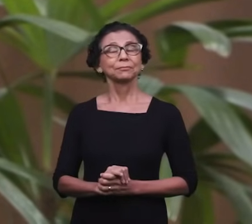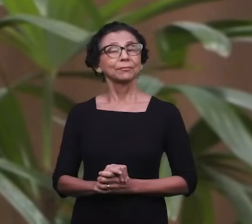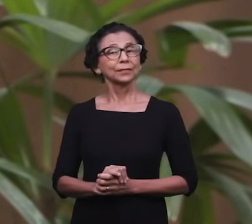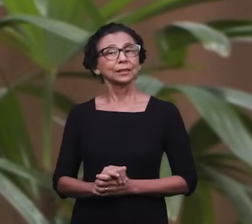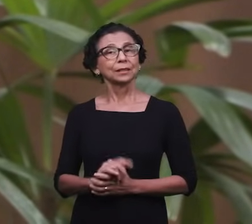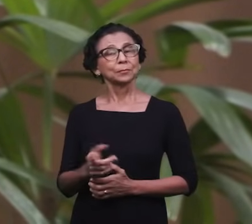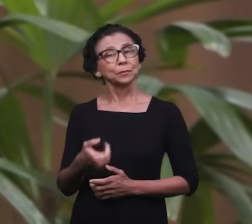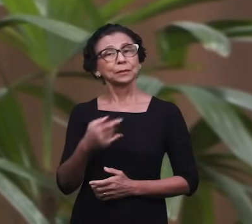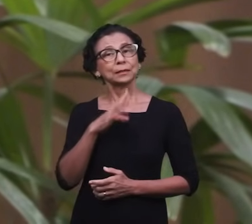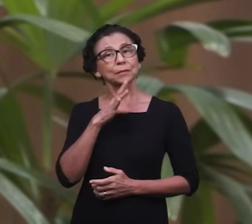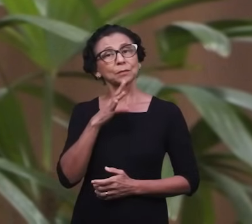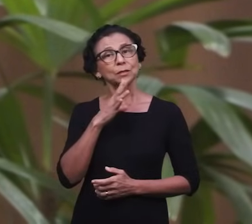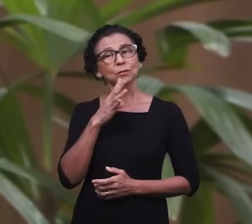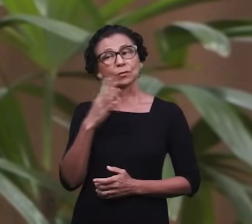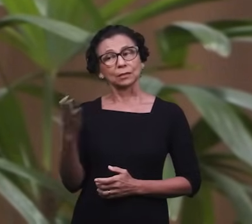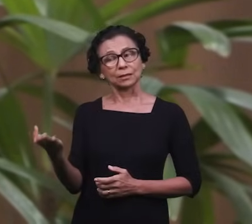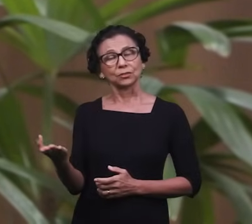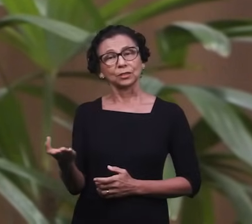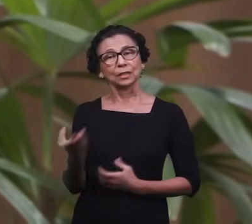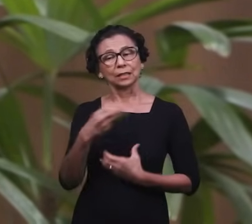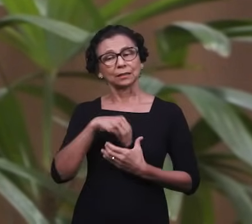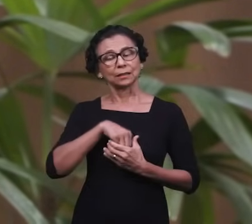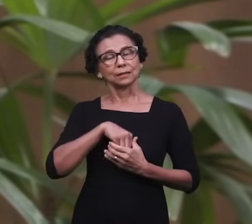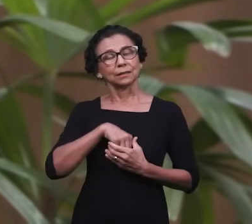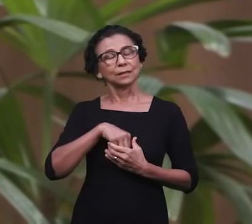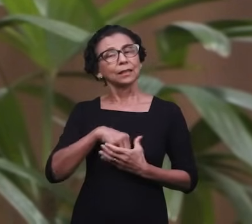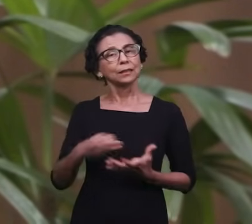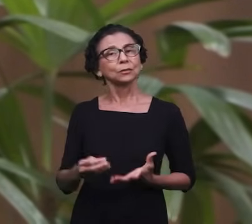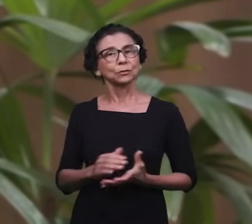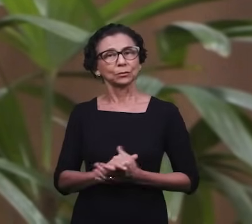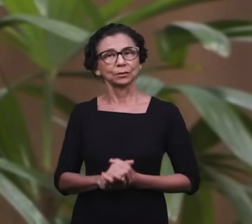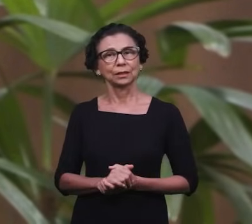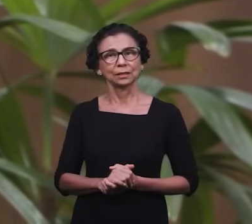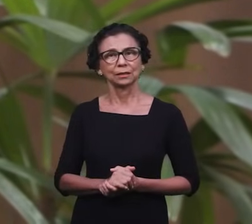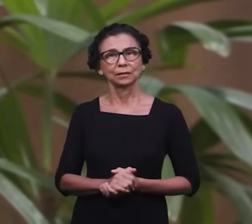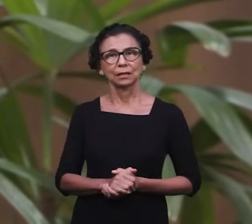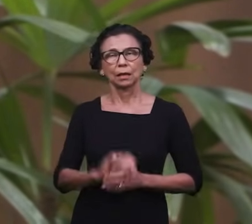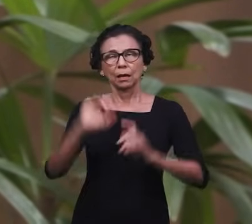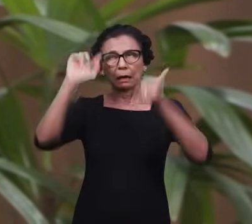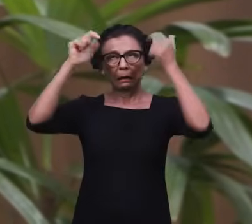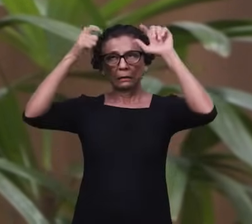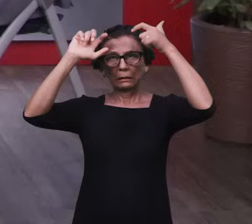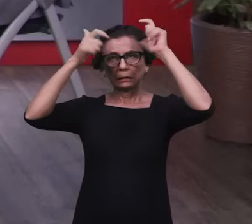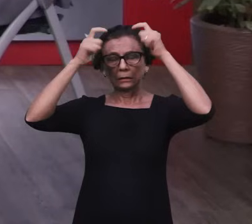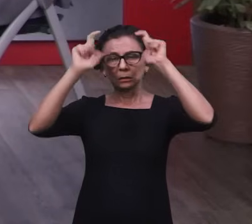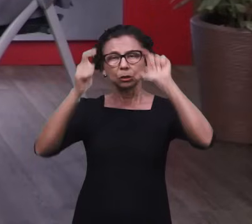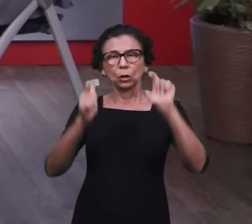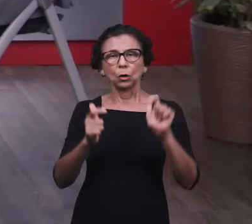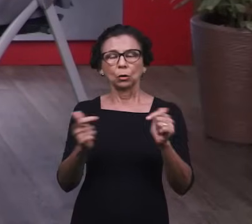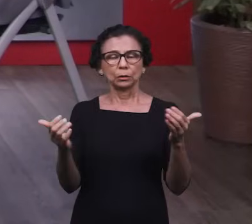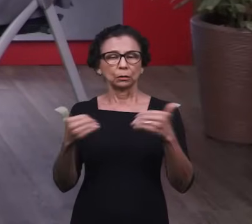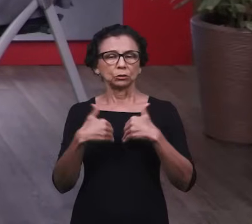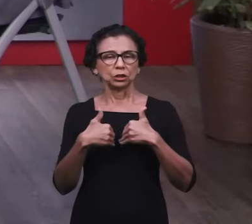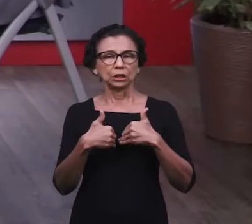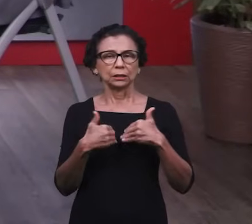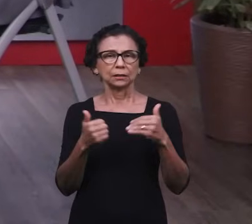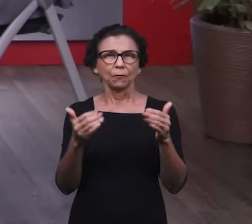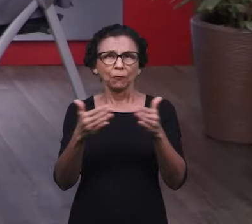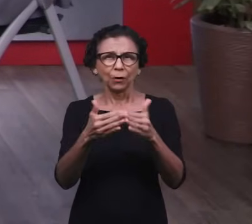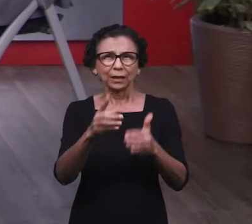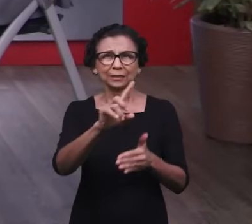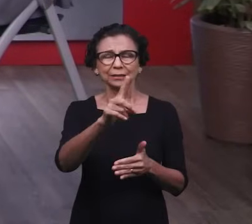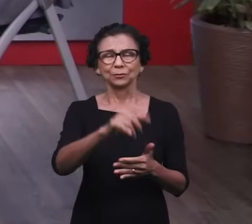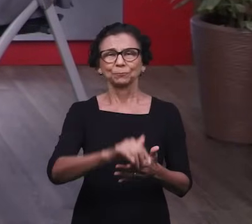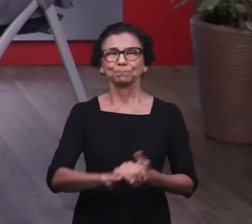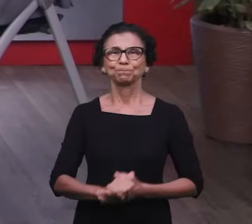e alguém tem que dizer disso. E não que ele é só um transtorno, não é por aí. Tatiana, também agradecer sua